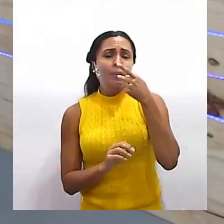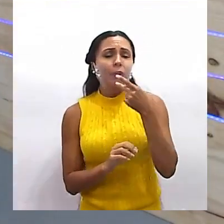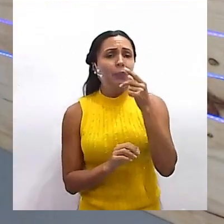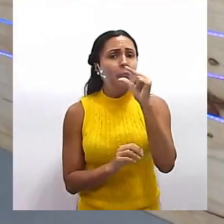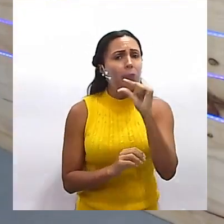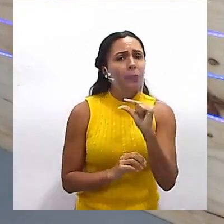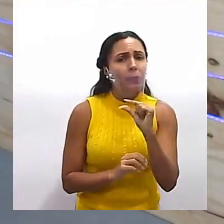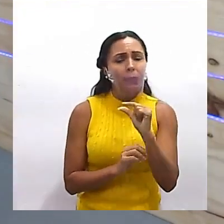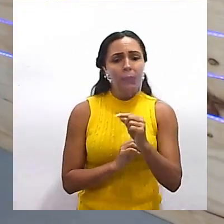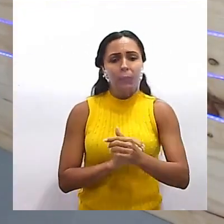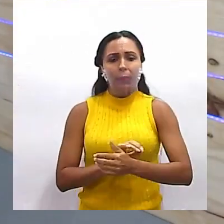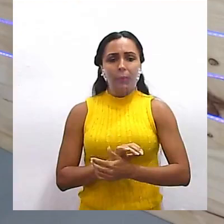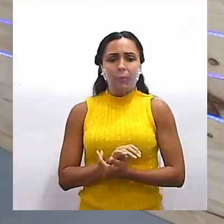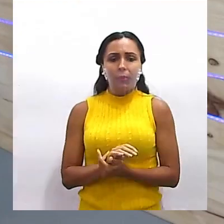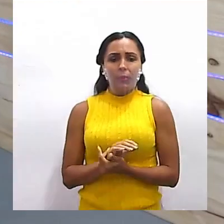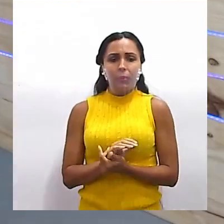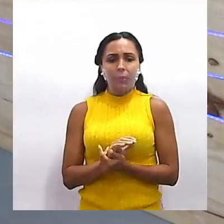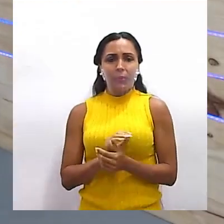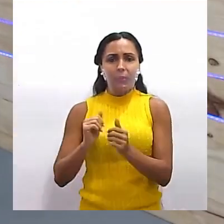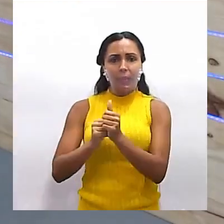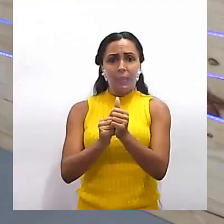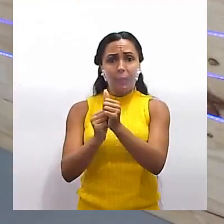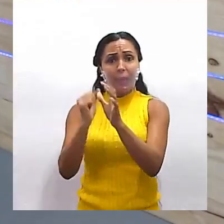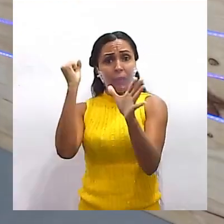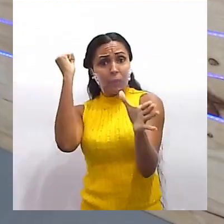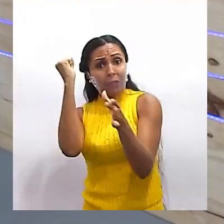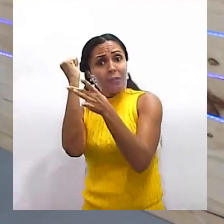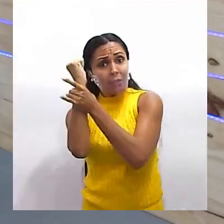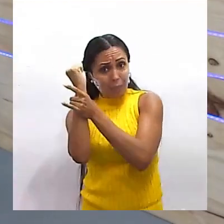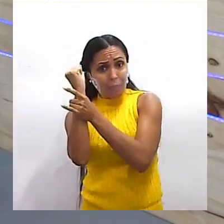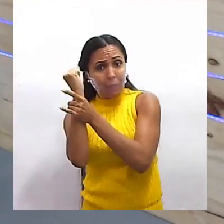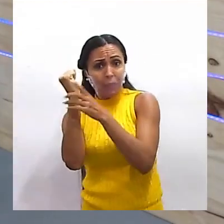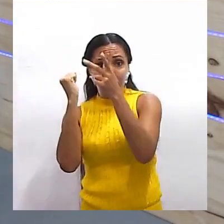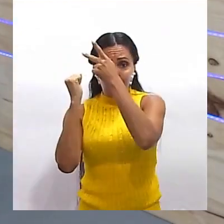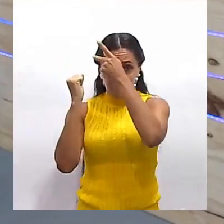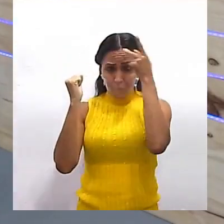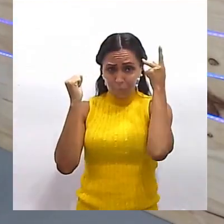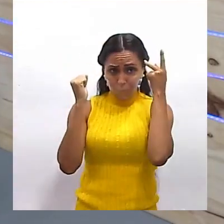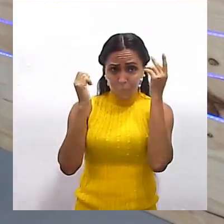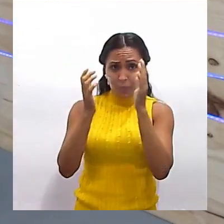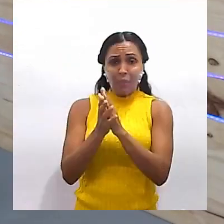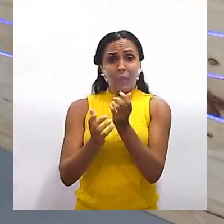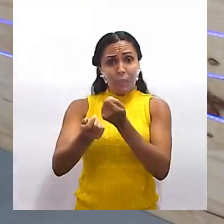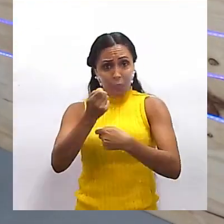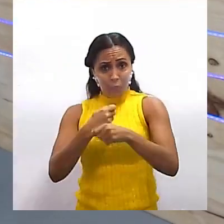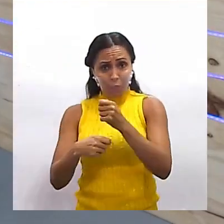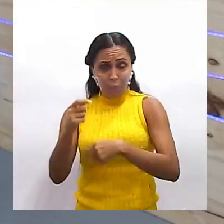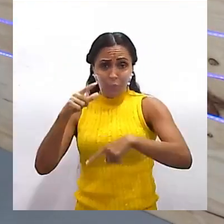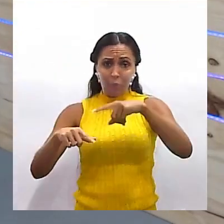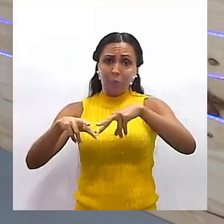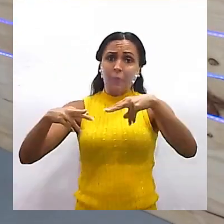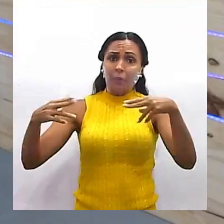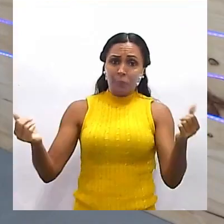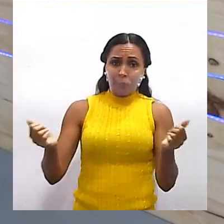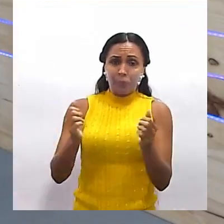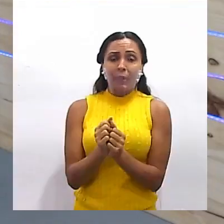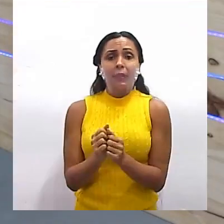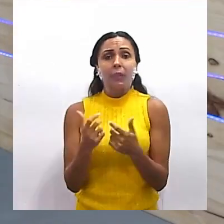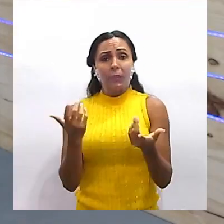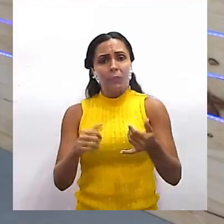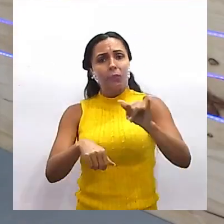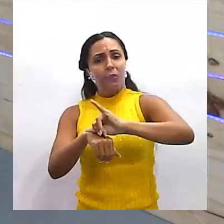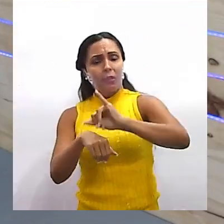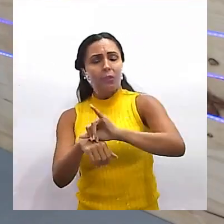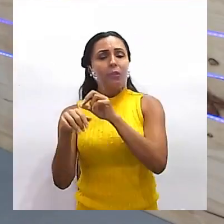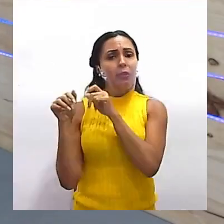do segmento de segurança à pessoa, prédio e mercadoria. A gente trabalha no centro de distribuição. Então, como meu